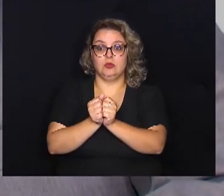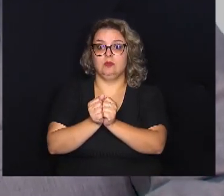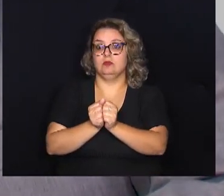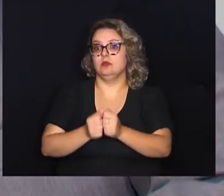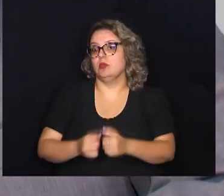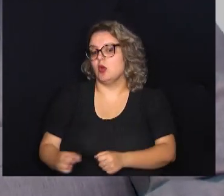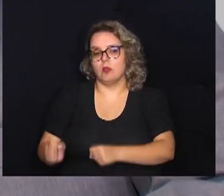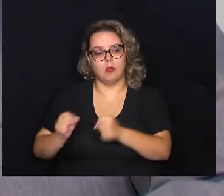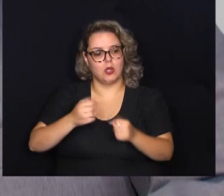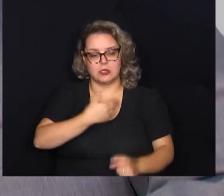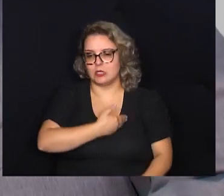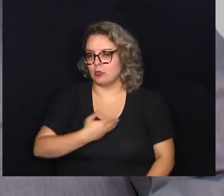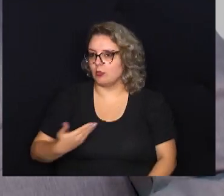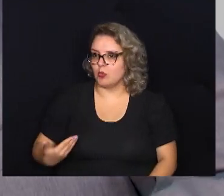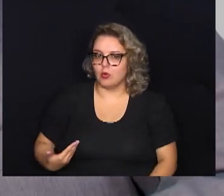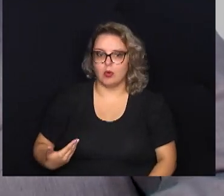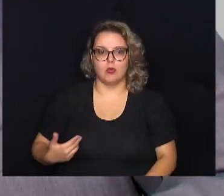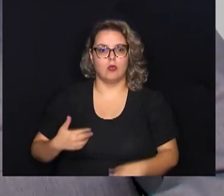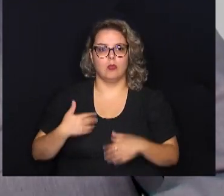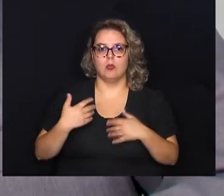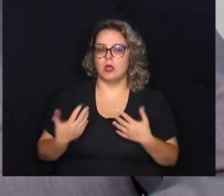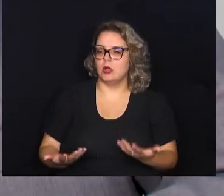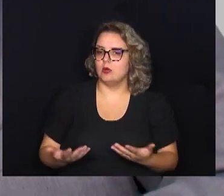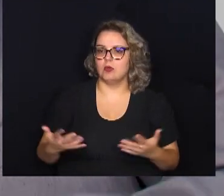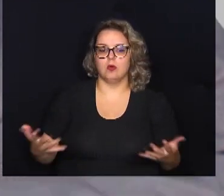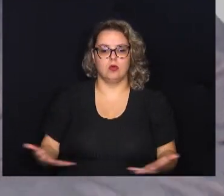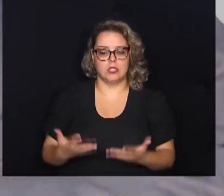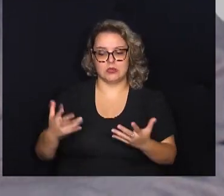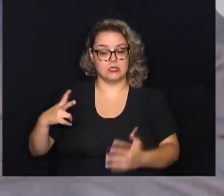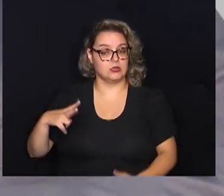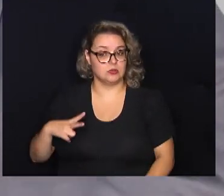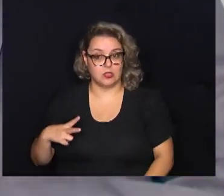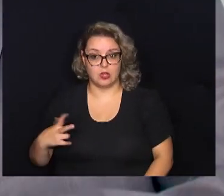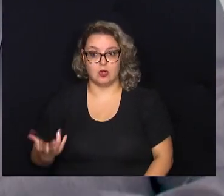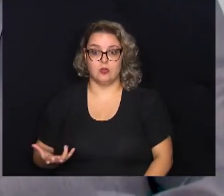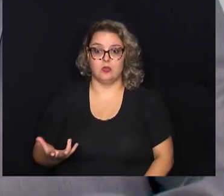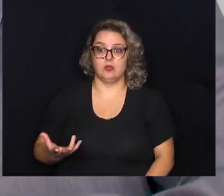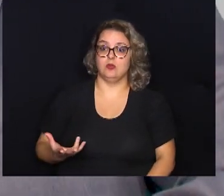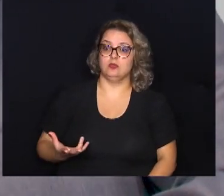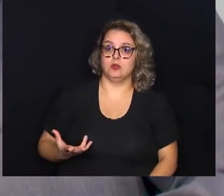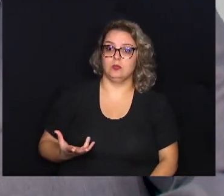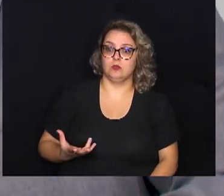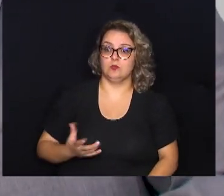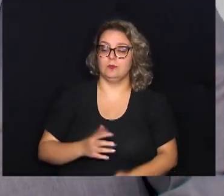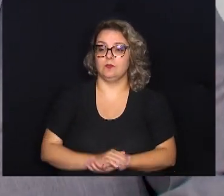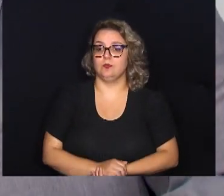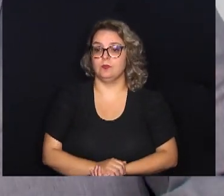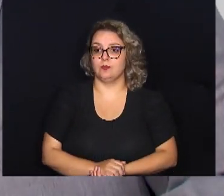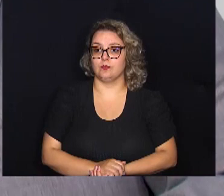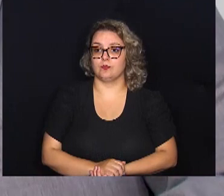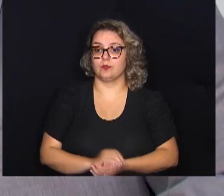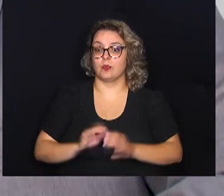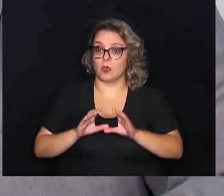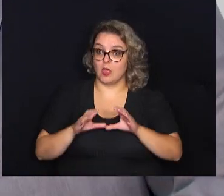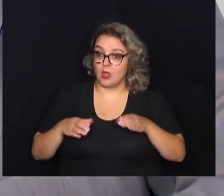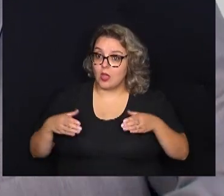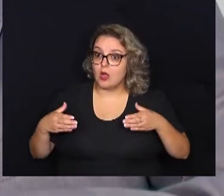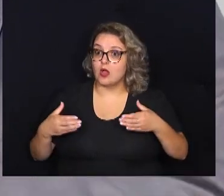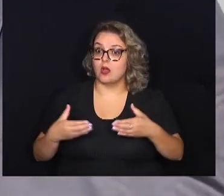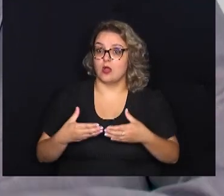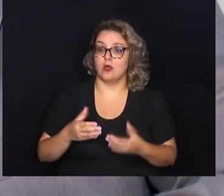poder público, quer seja a iniciativa privada, né, a comunidade